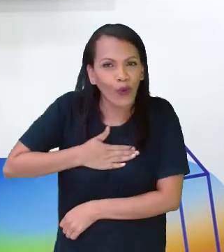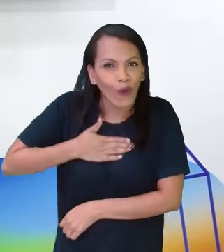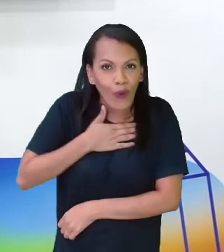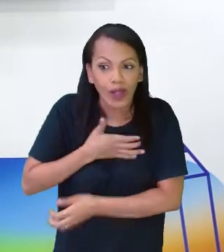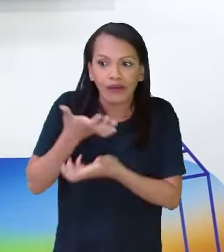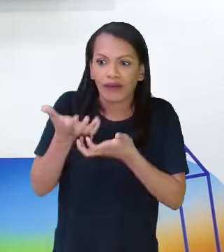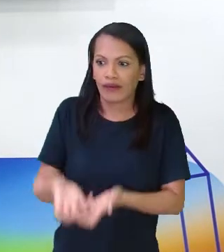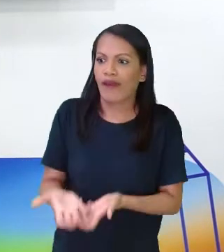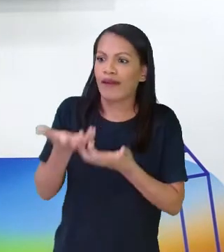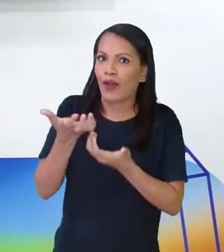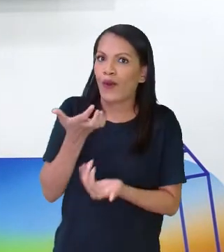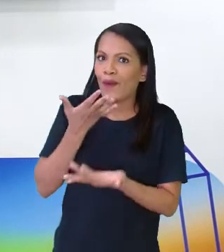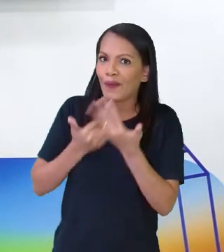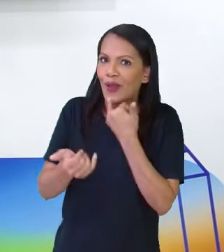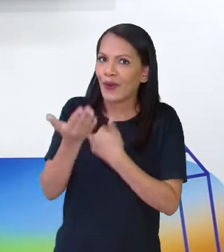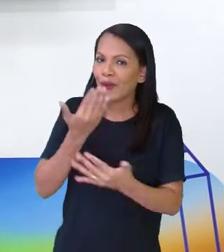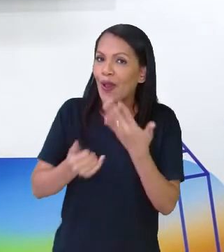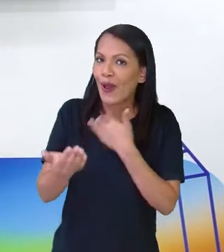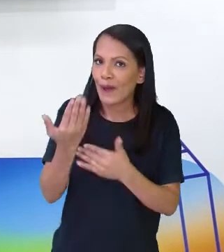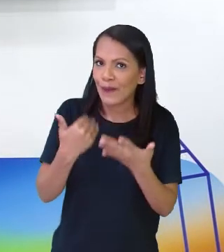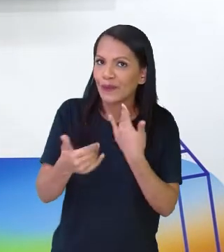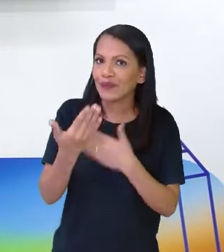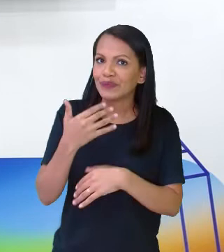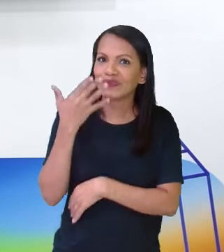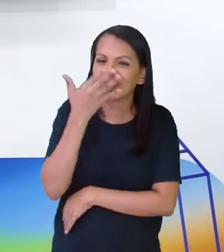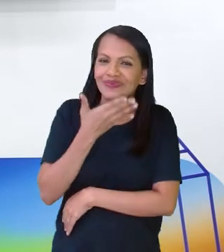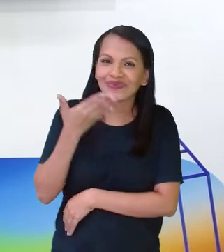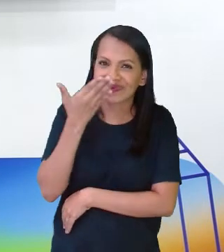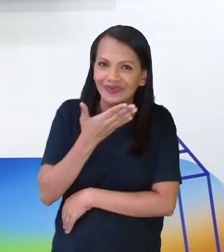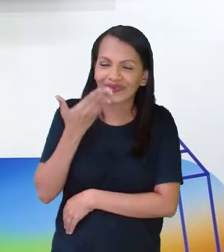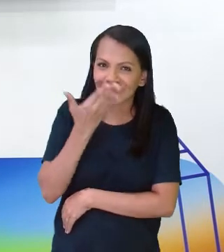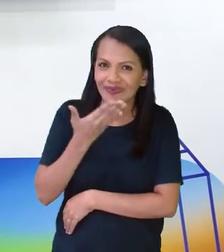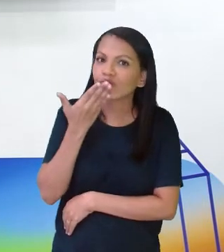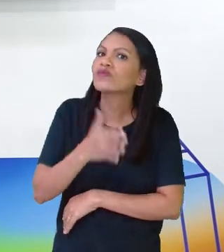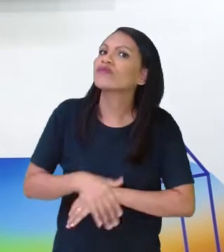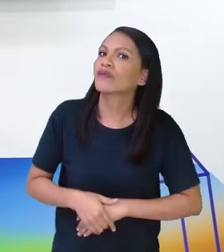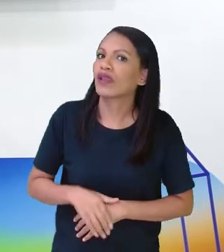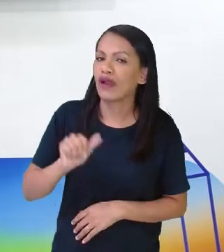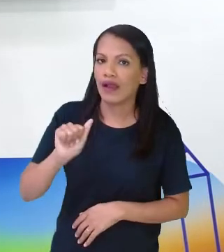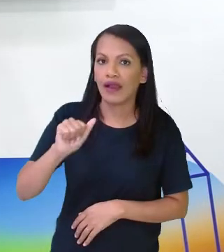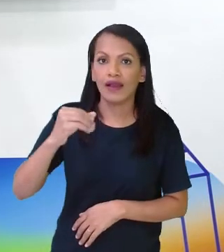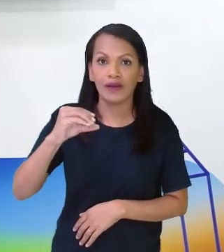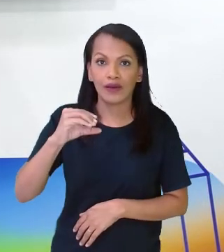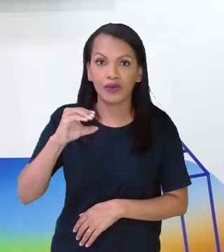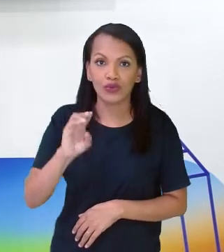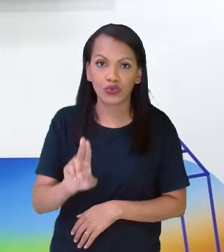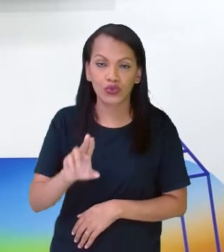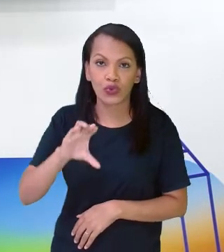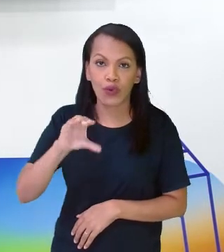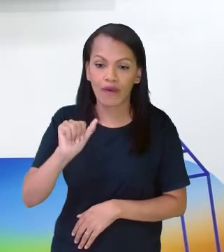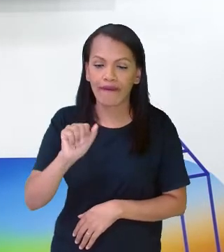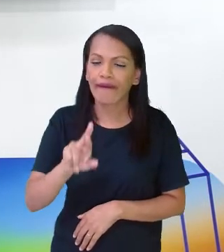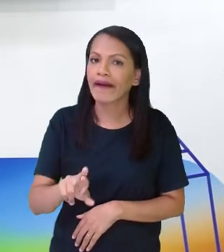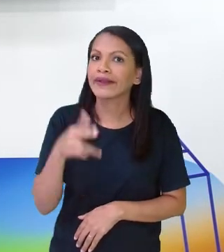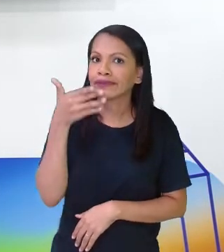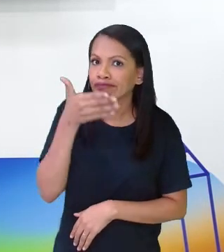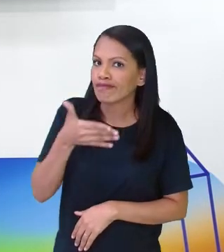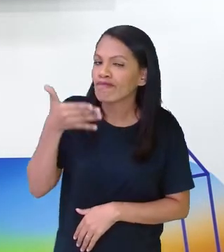queira consumir muito, que é o açúcar, né? Essas comidas que vocês estão vendo aí,